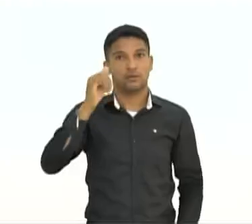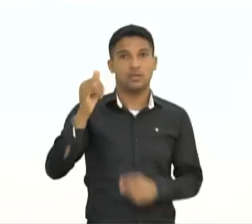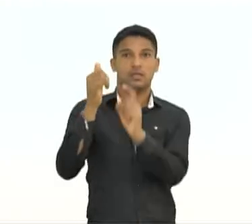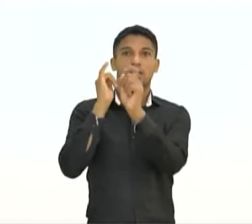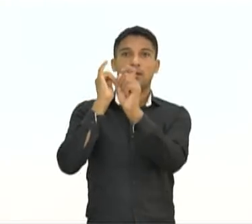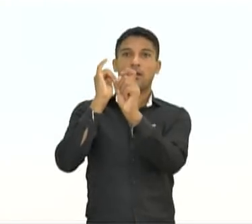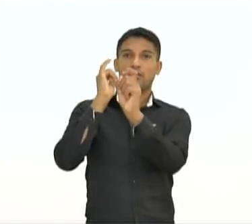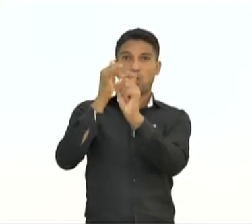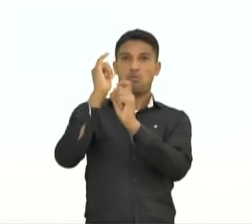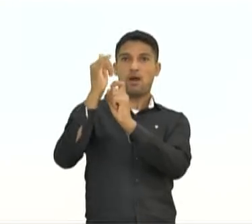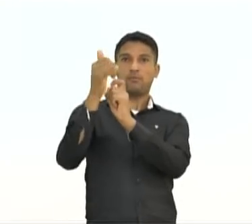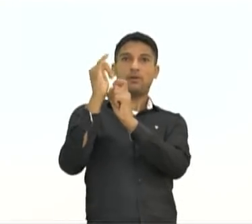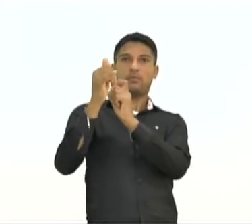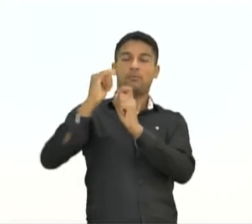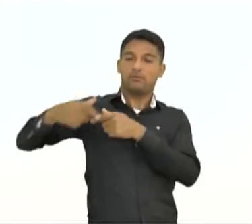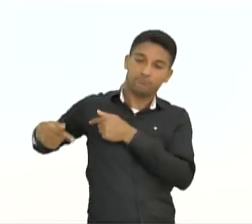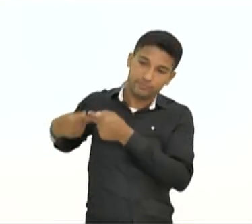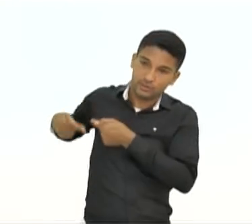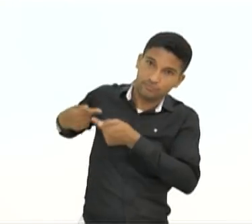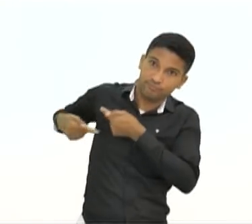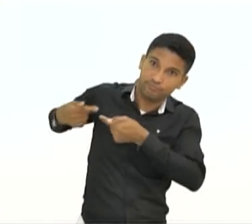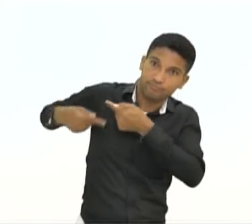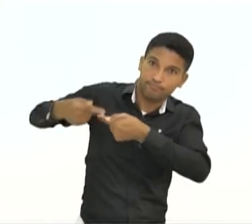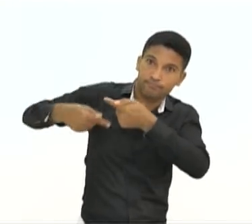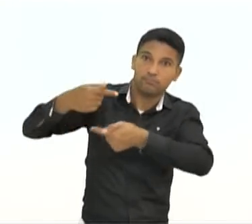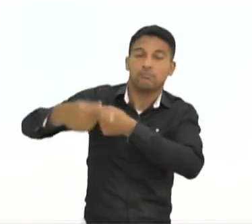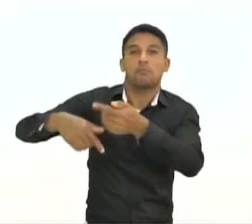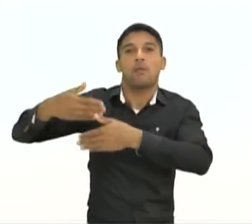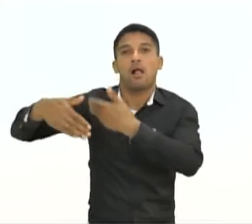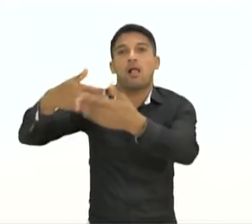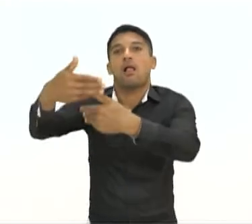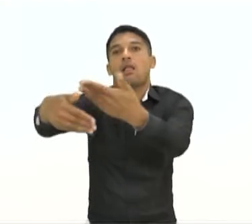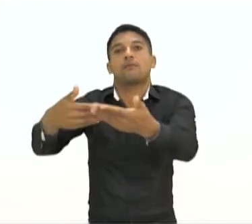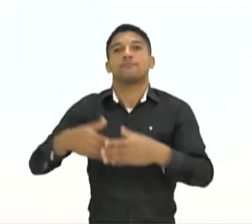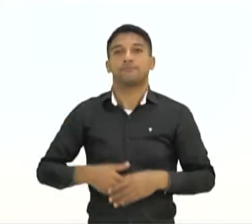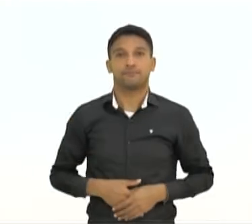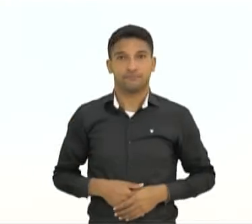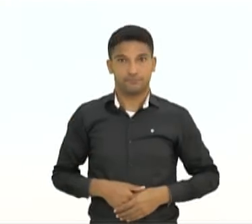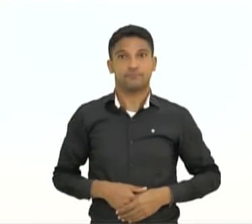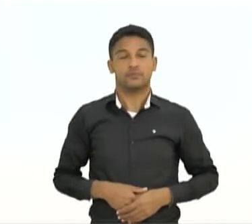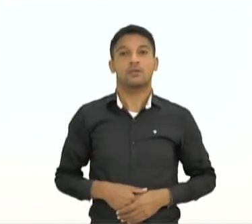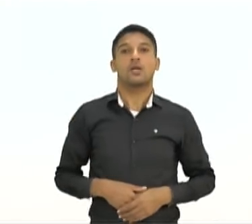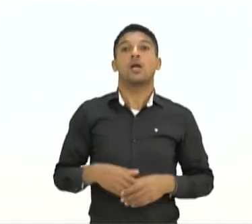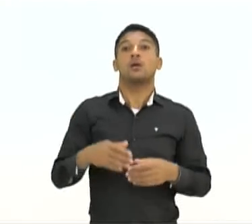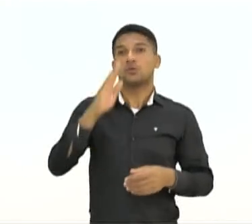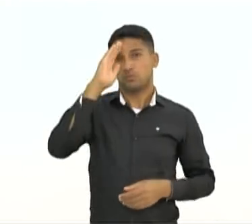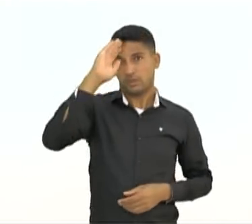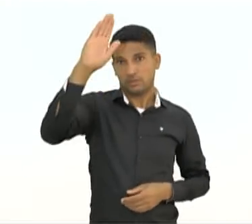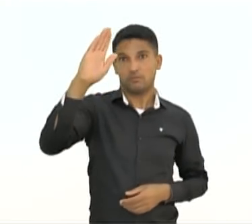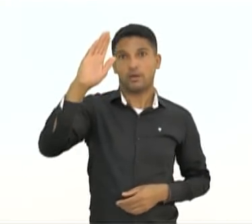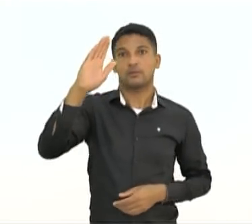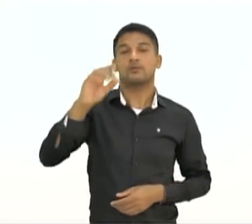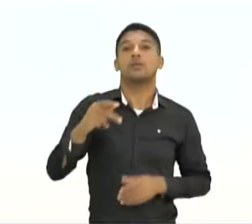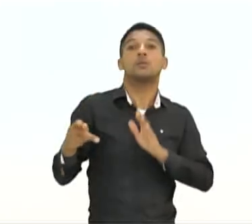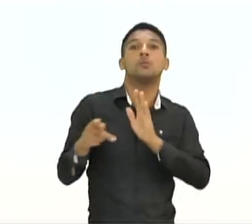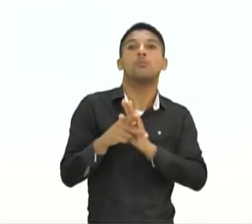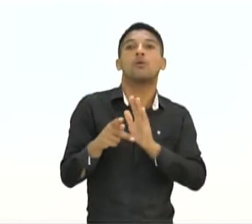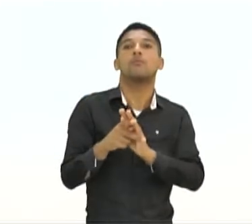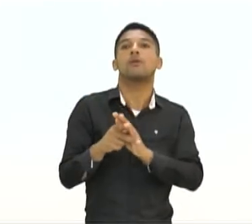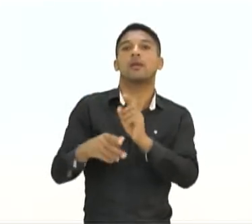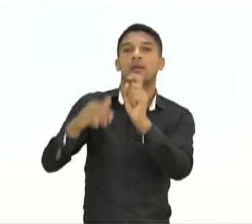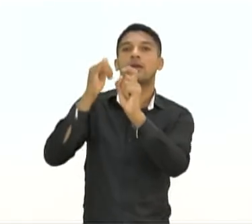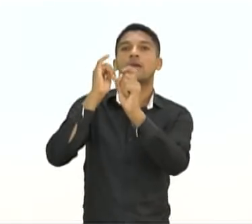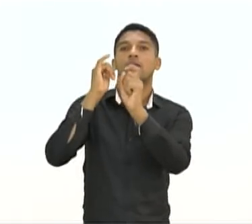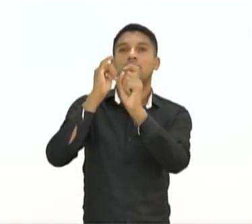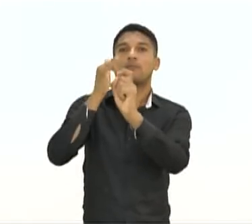aí de geração a geração. Os principais transmissores dessas narrativas eram os poetas. Aí vocês